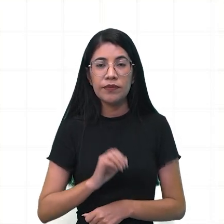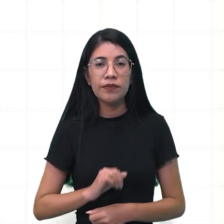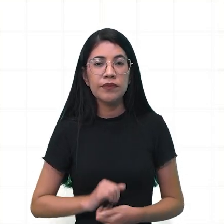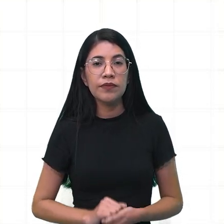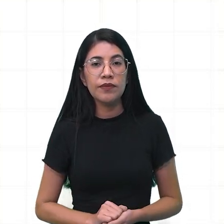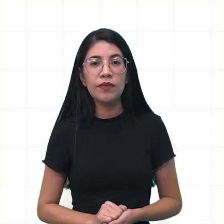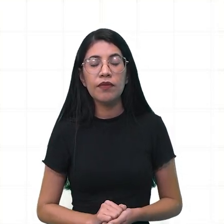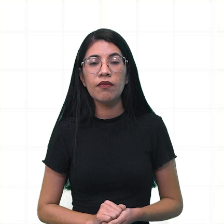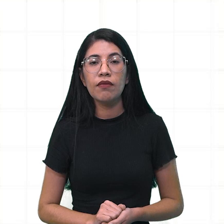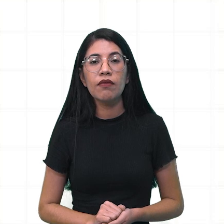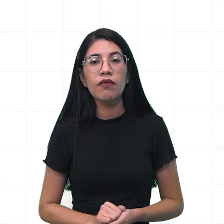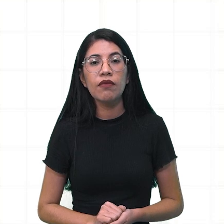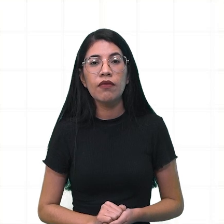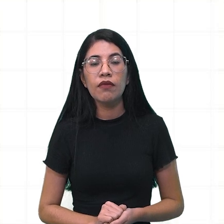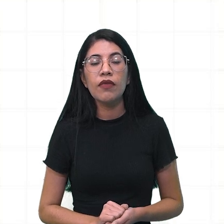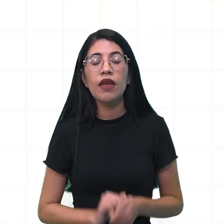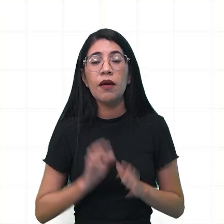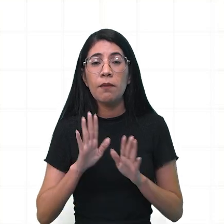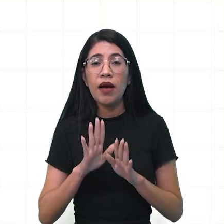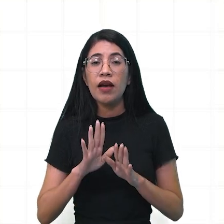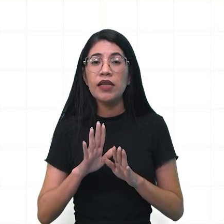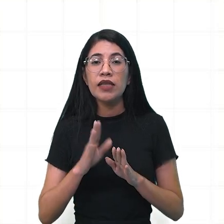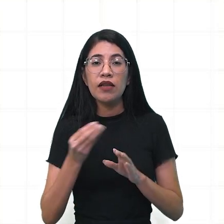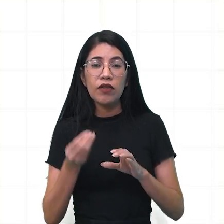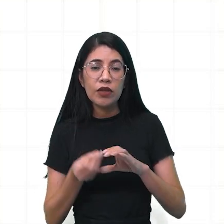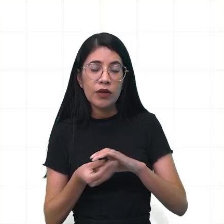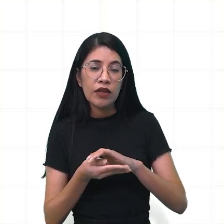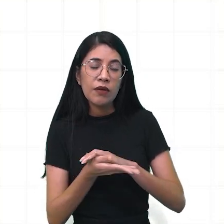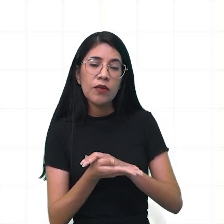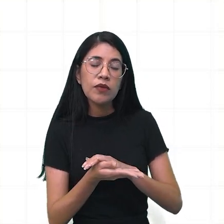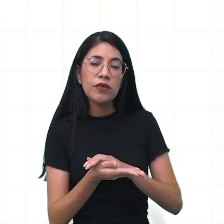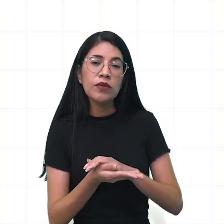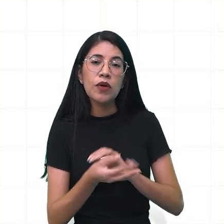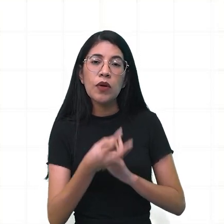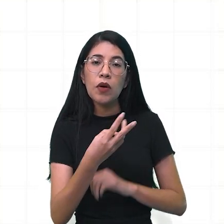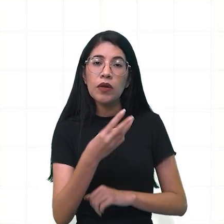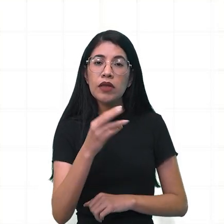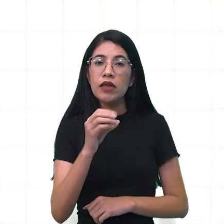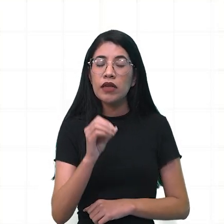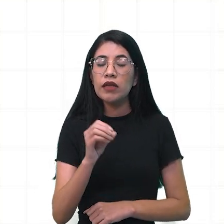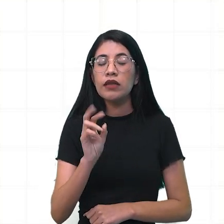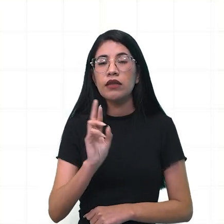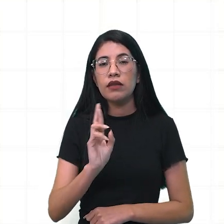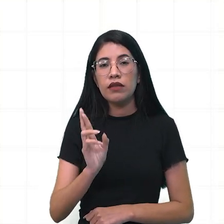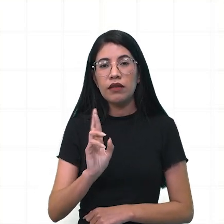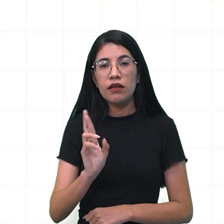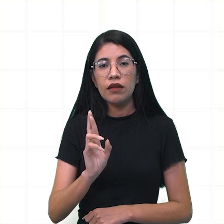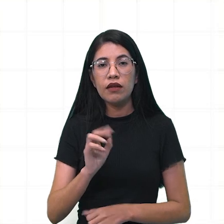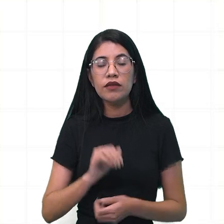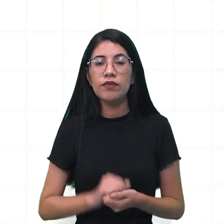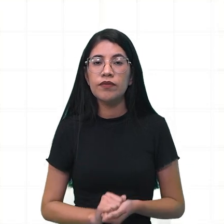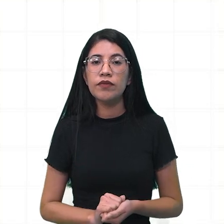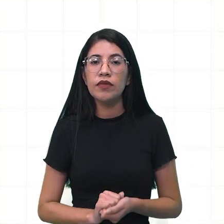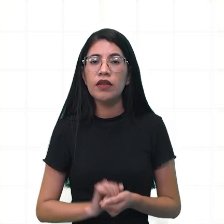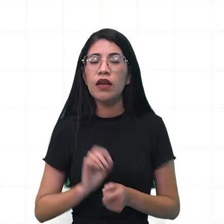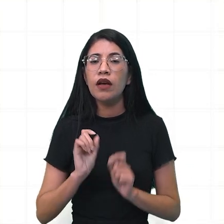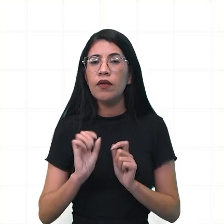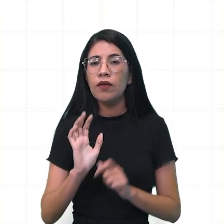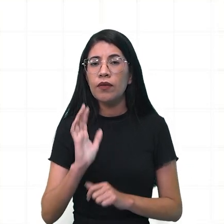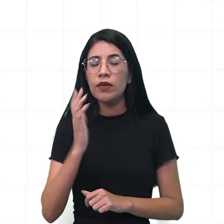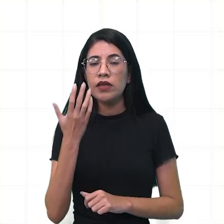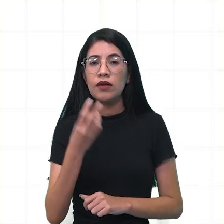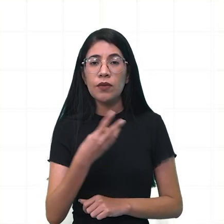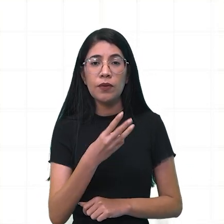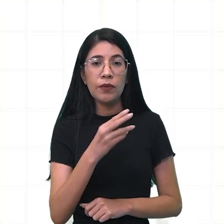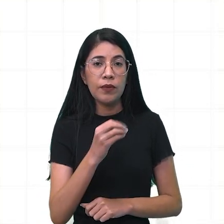tá aí ela foi lá e depositou r$ 3 O que que aconteceu pessoal com esses